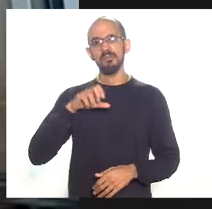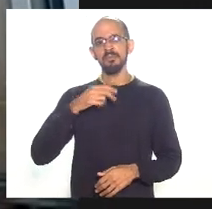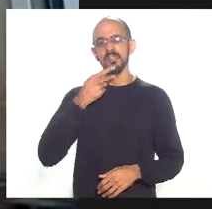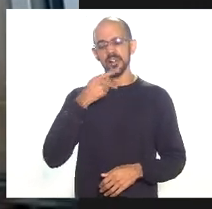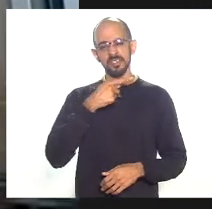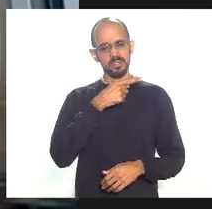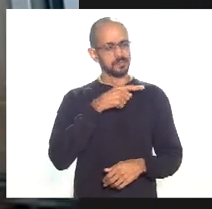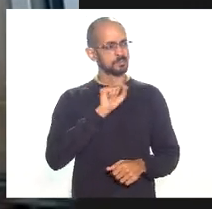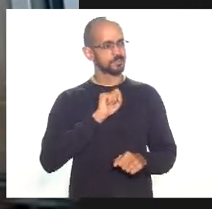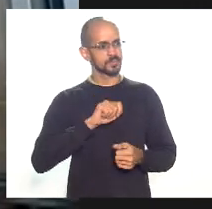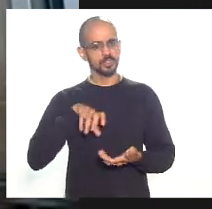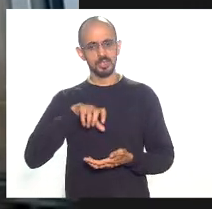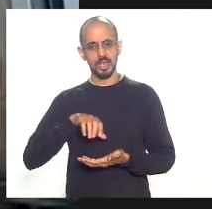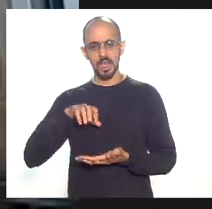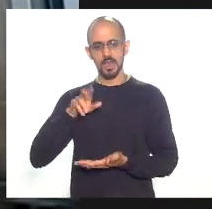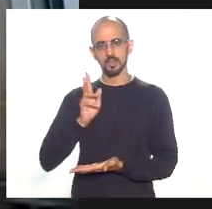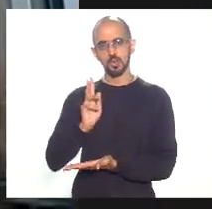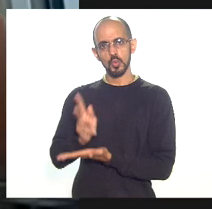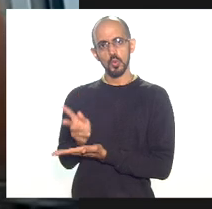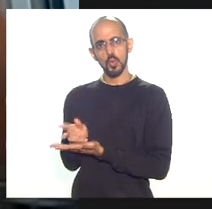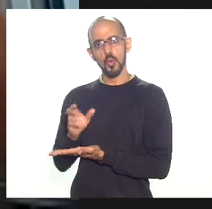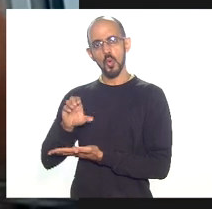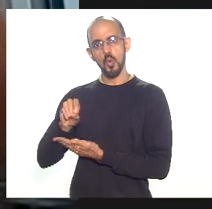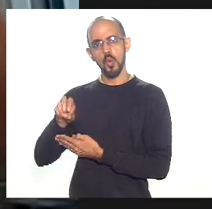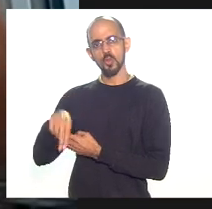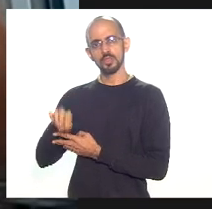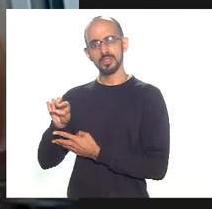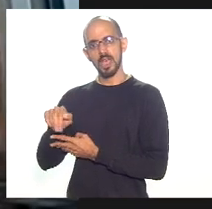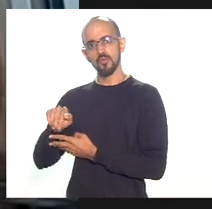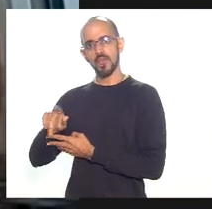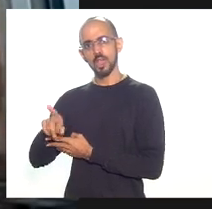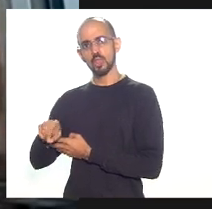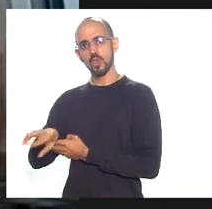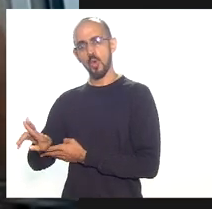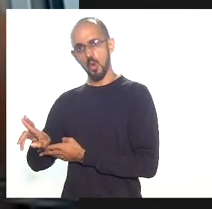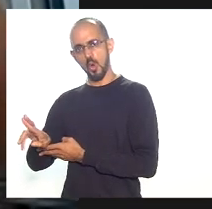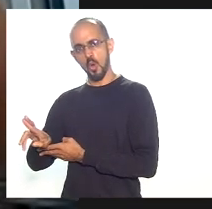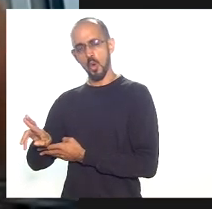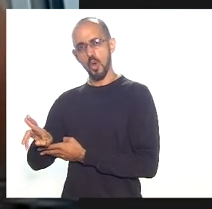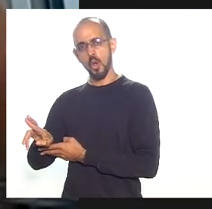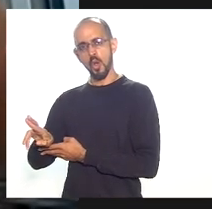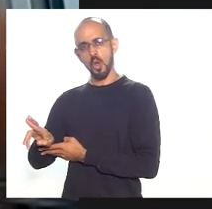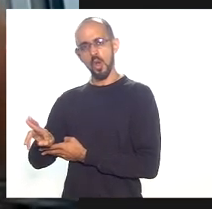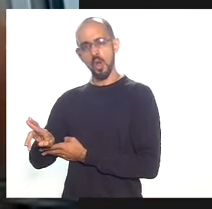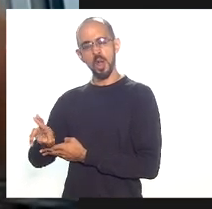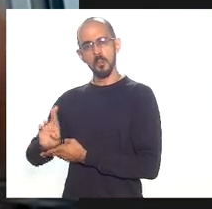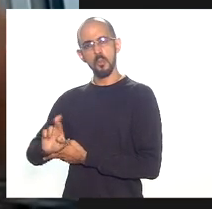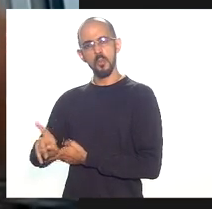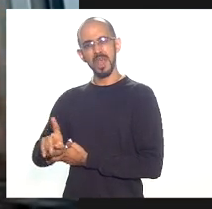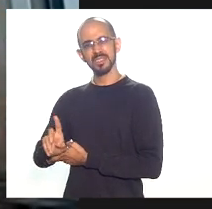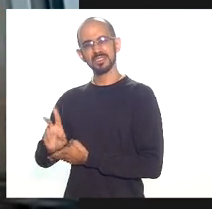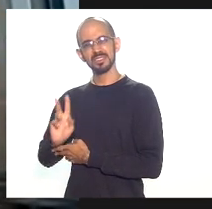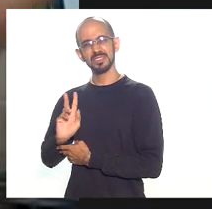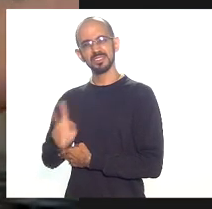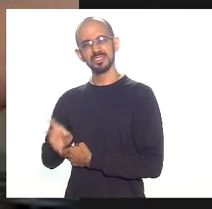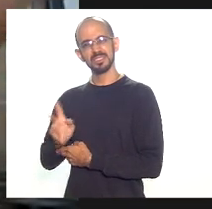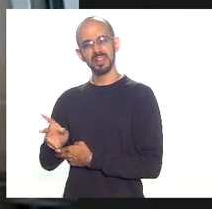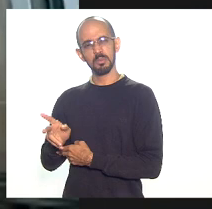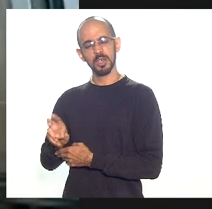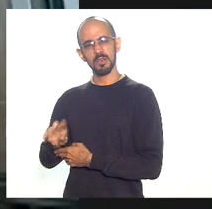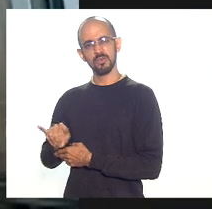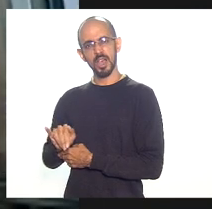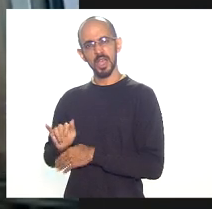setores que a questão do conservadorismo o conservadorismo nem sempre ele vem beneficiar a população como também